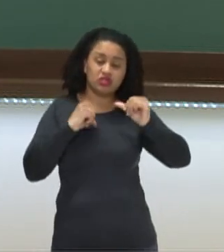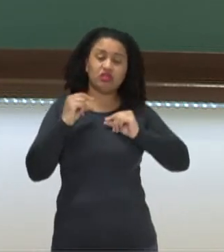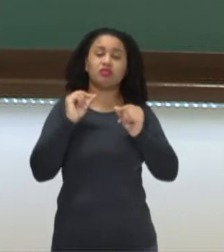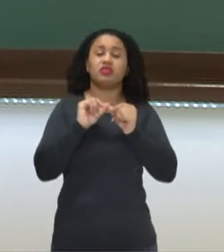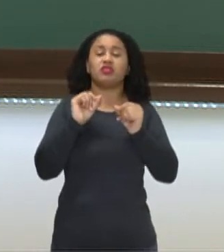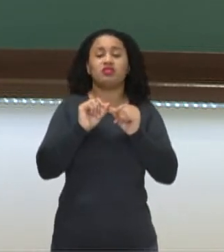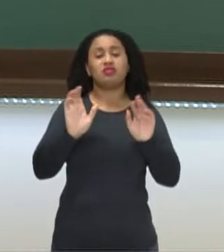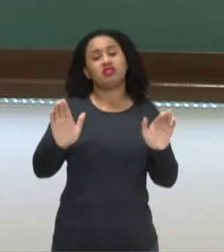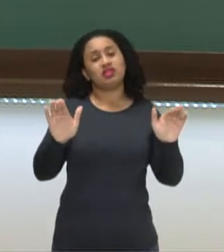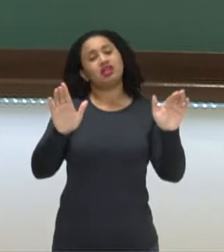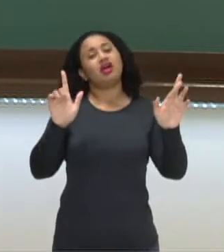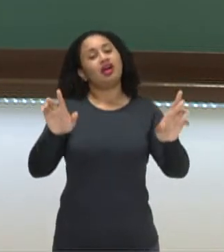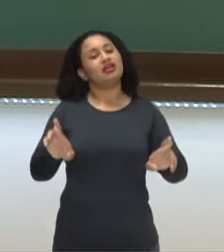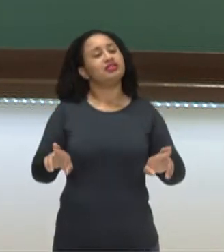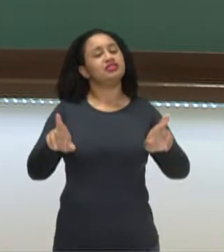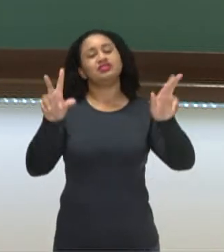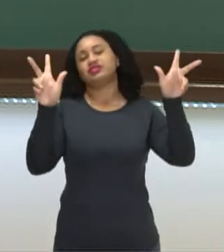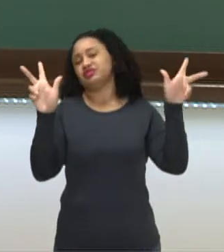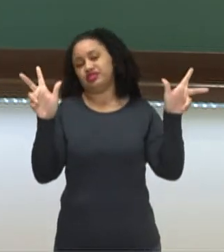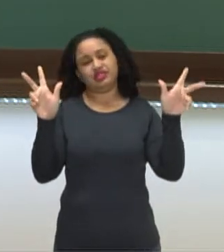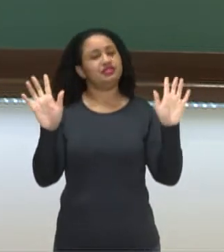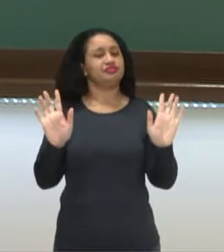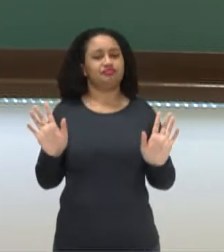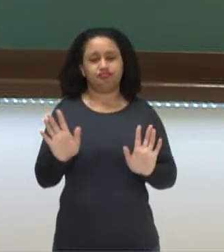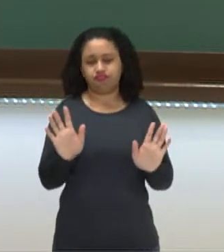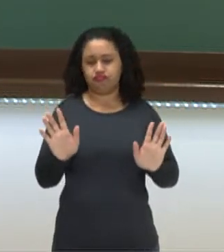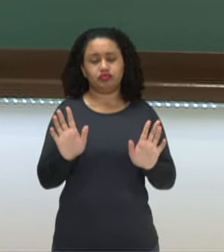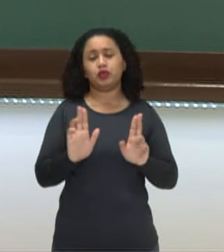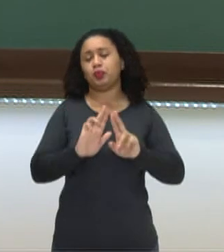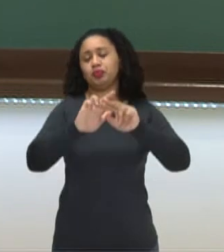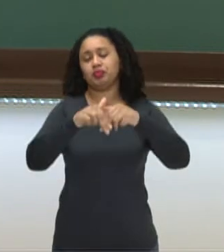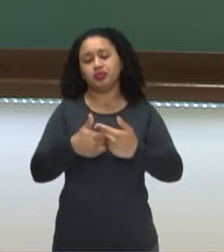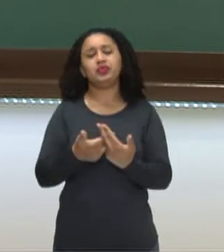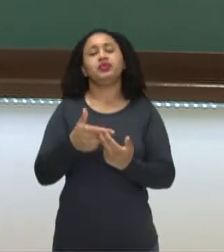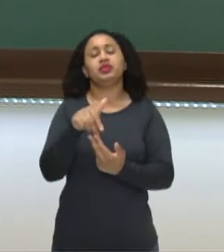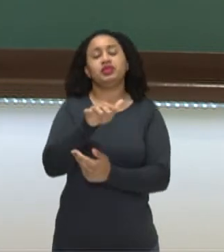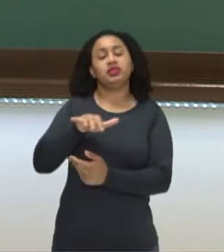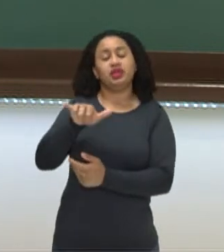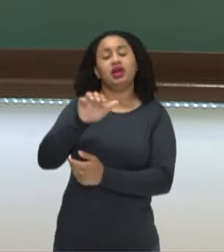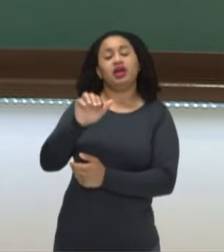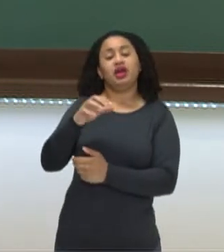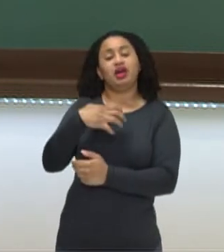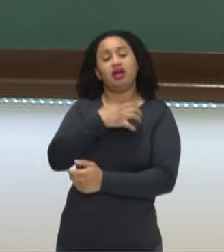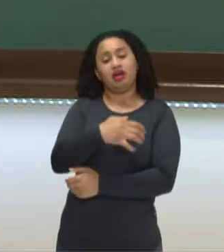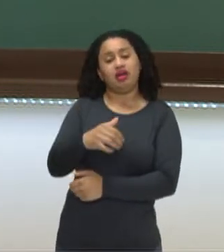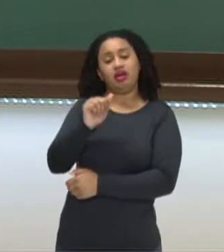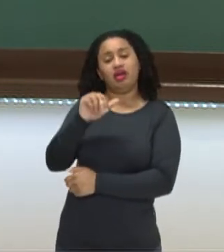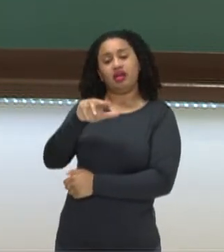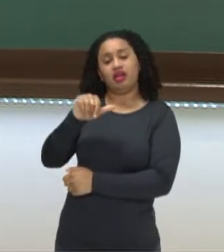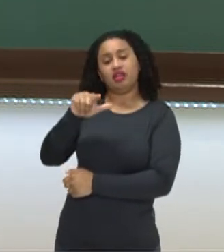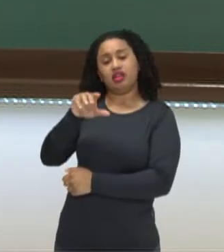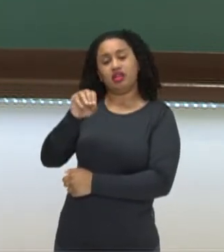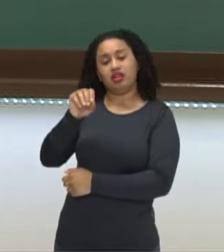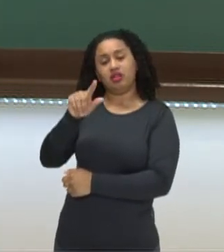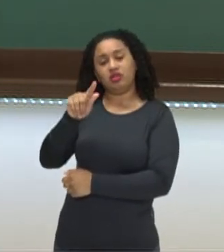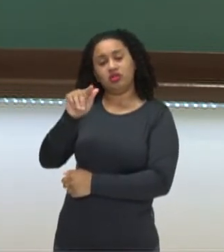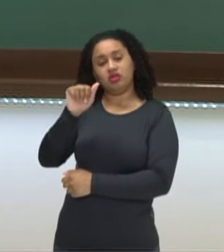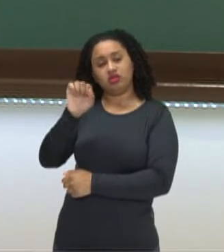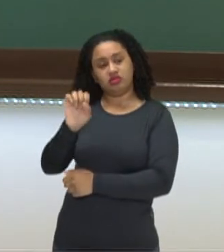essas asas, são completamente diferentes. Por isso, um caso de órgãos análogos.